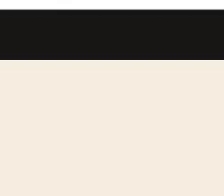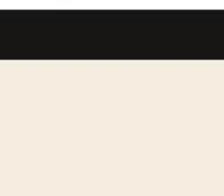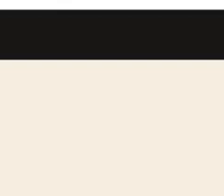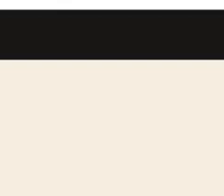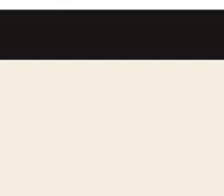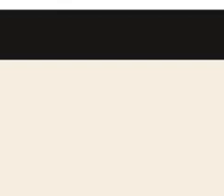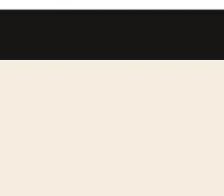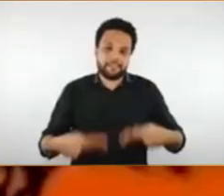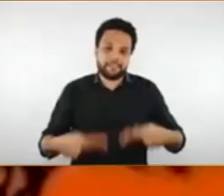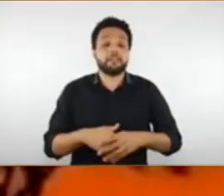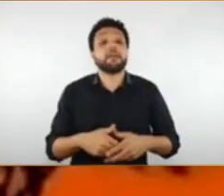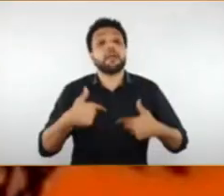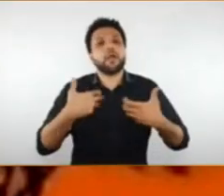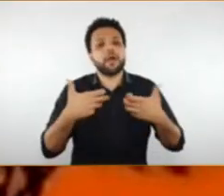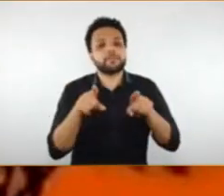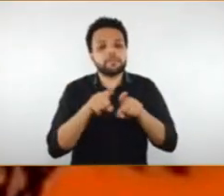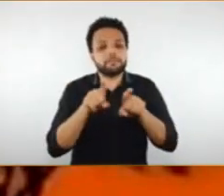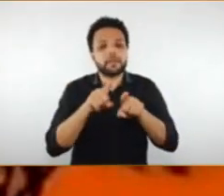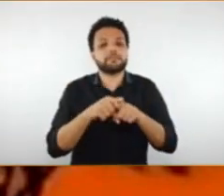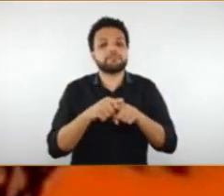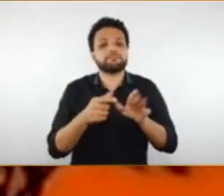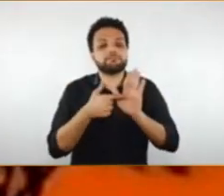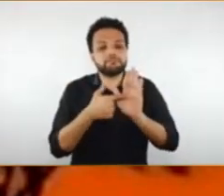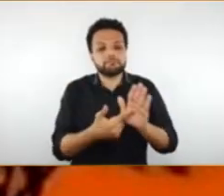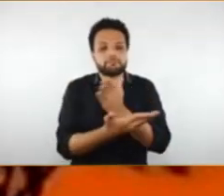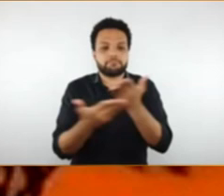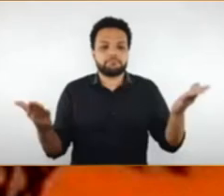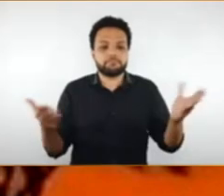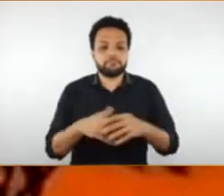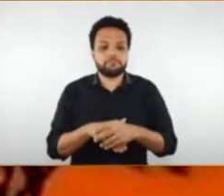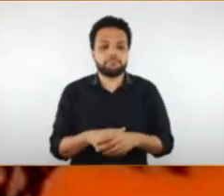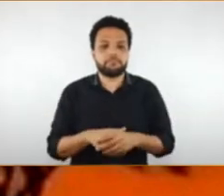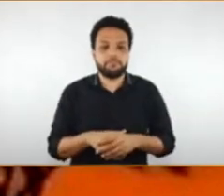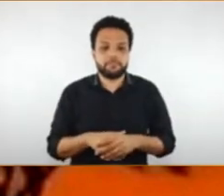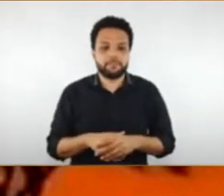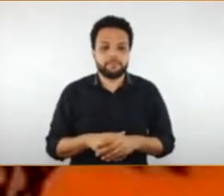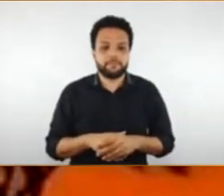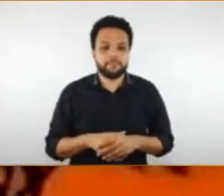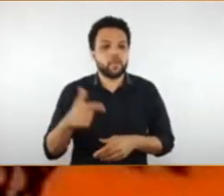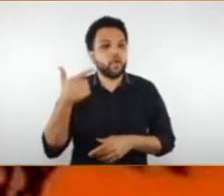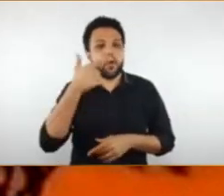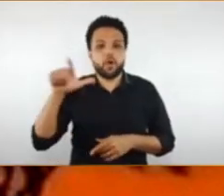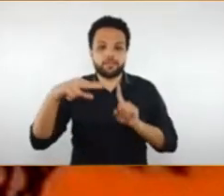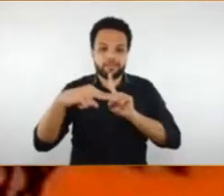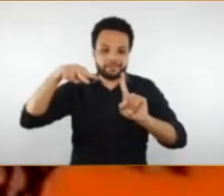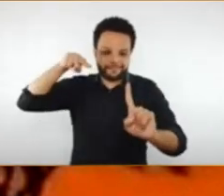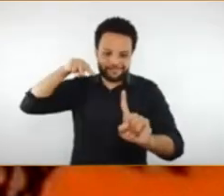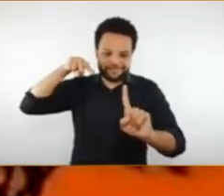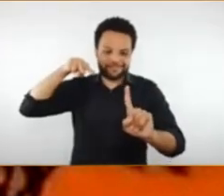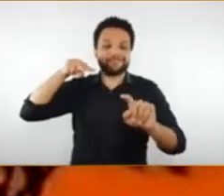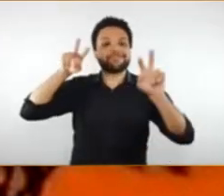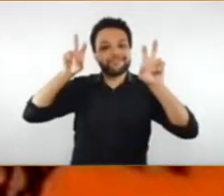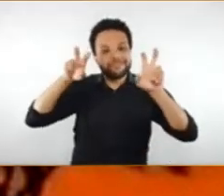Queria também dividir com vocês uma outra visão, né, sobre o que a gente está falando,